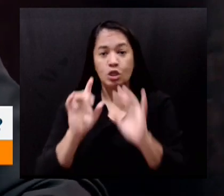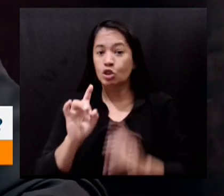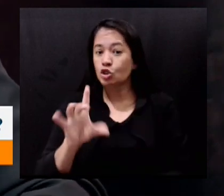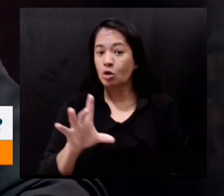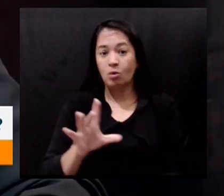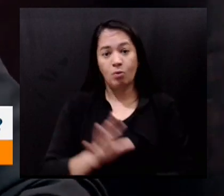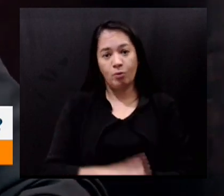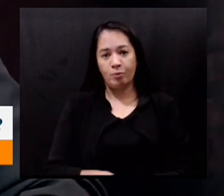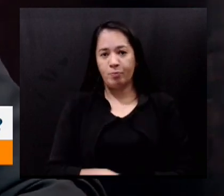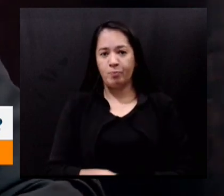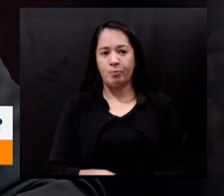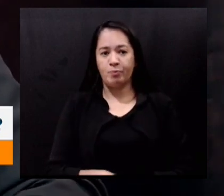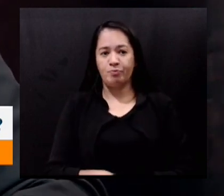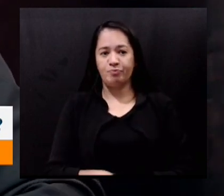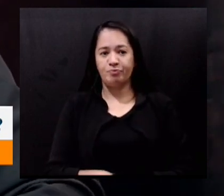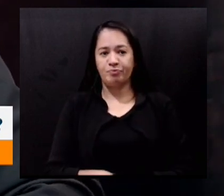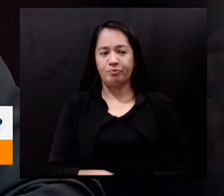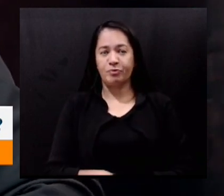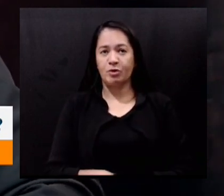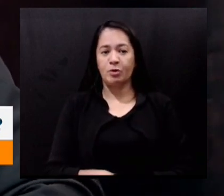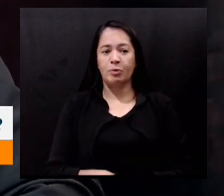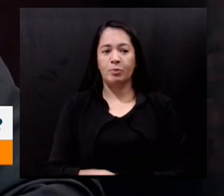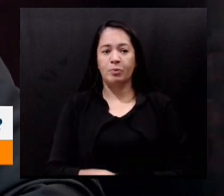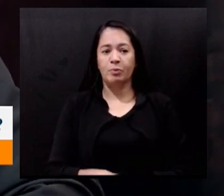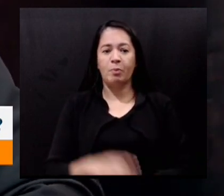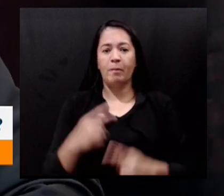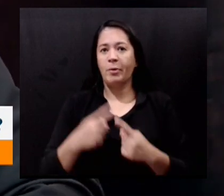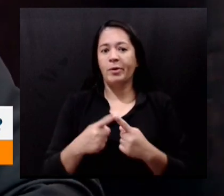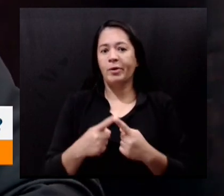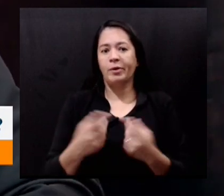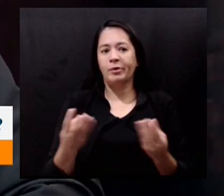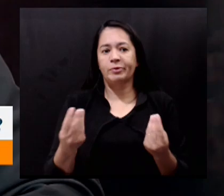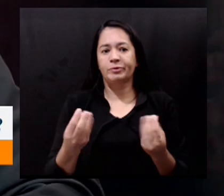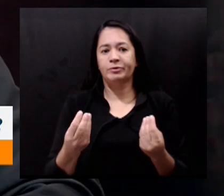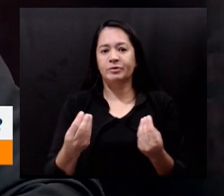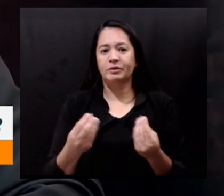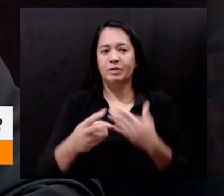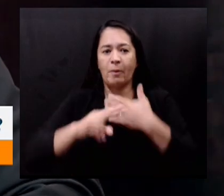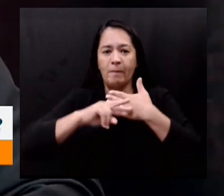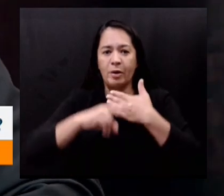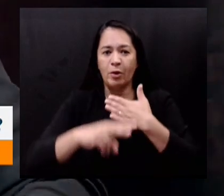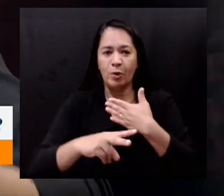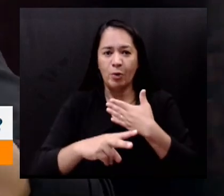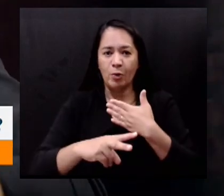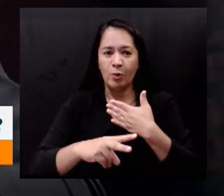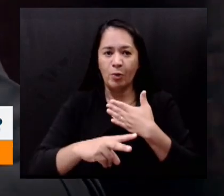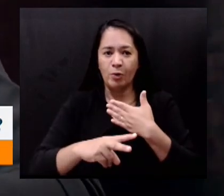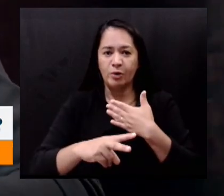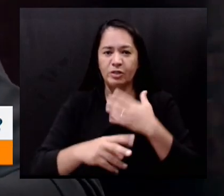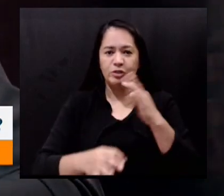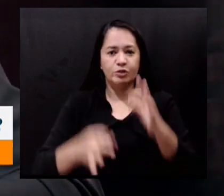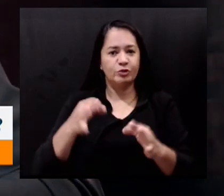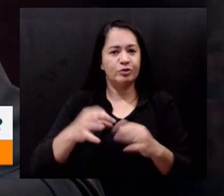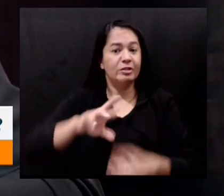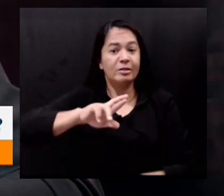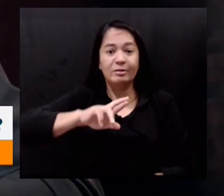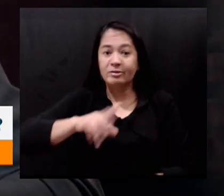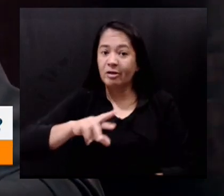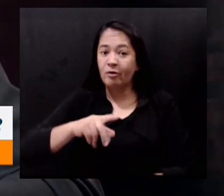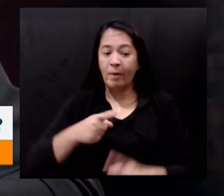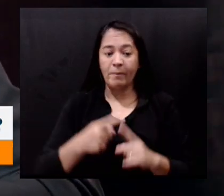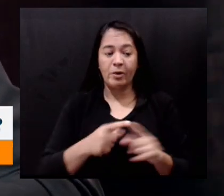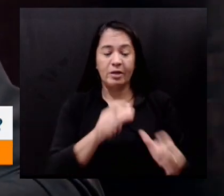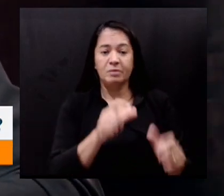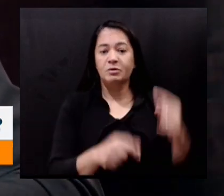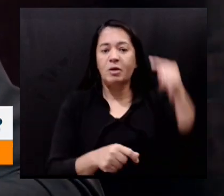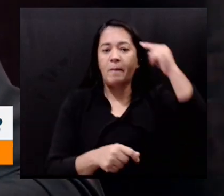de fato uma consequência de justiça, que é o que as pessoas acabam tendo,